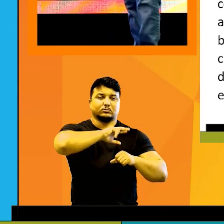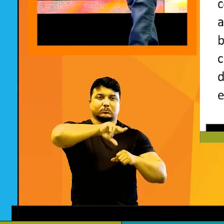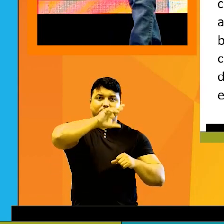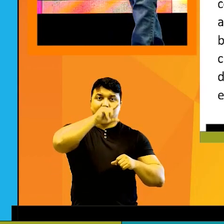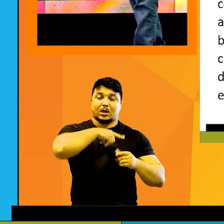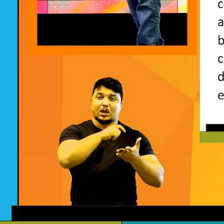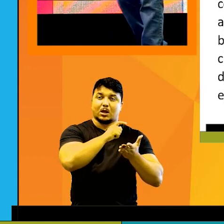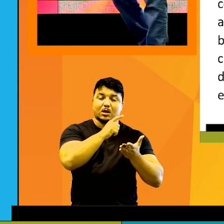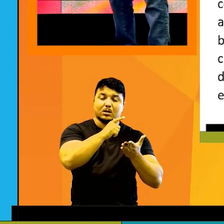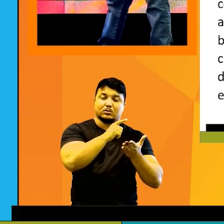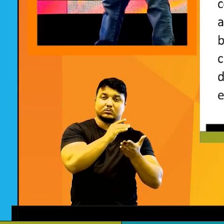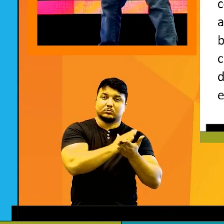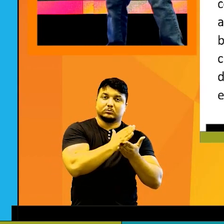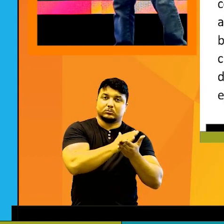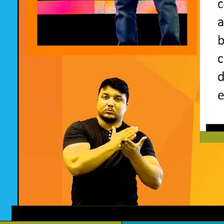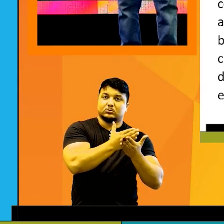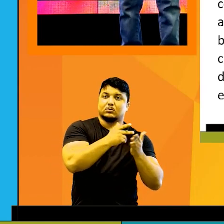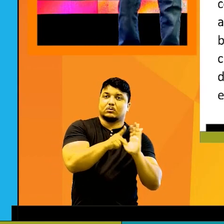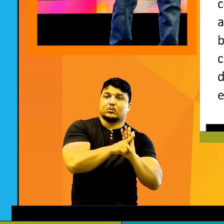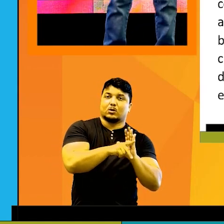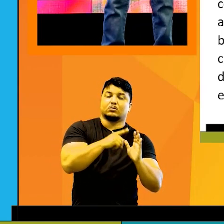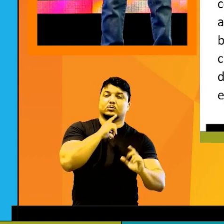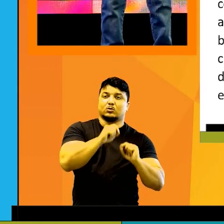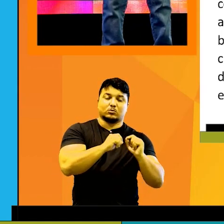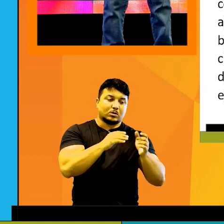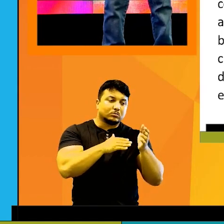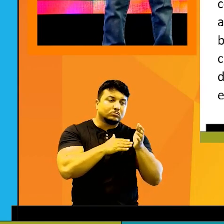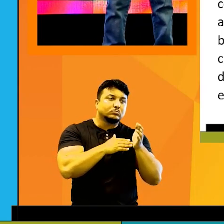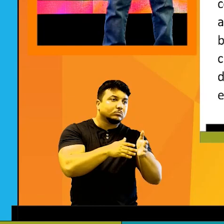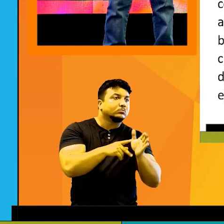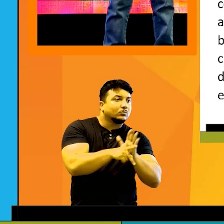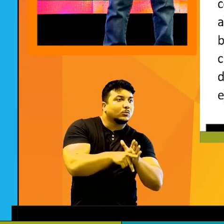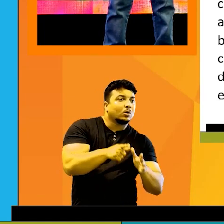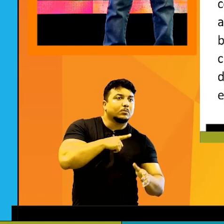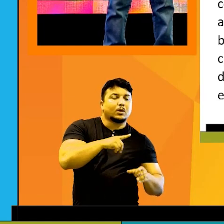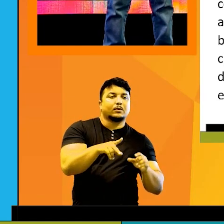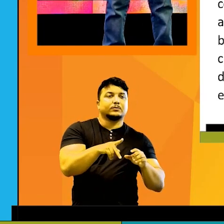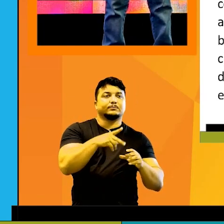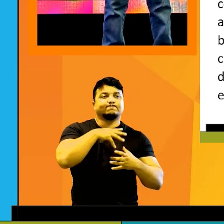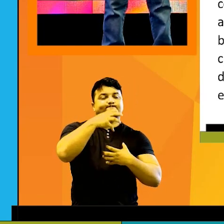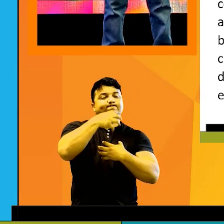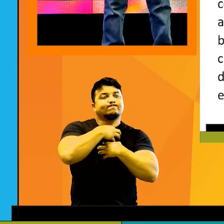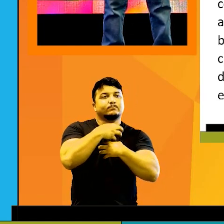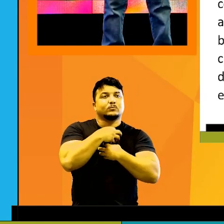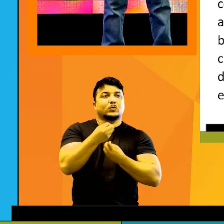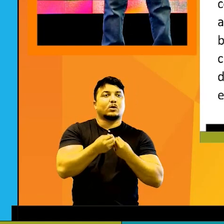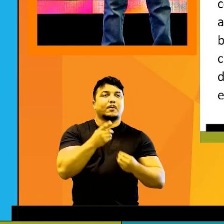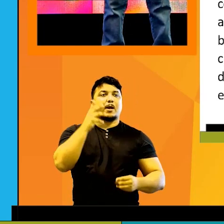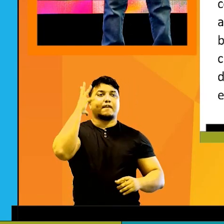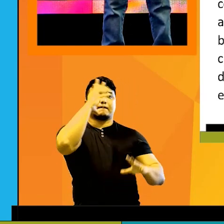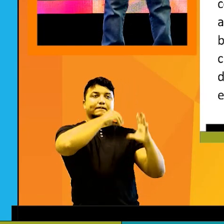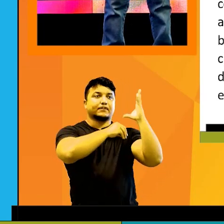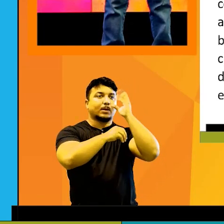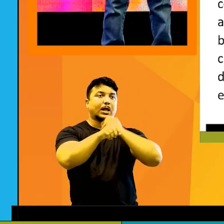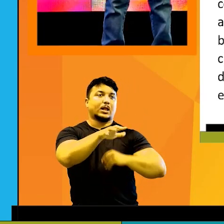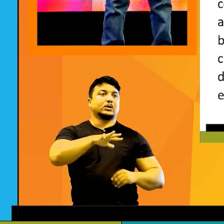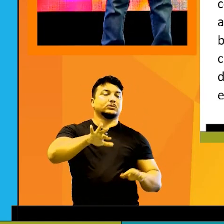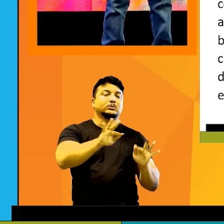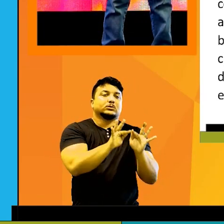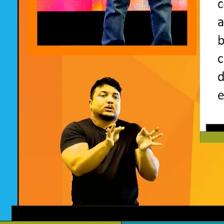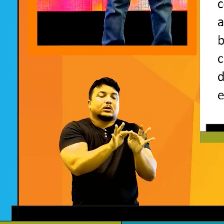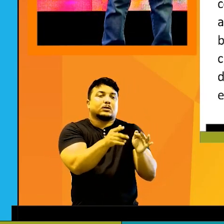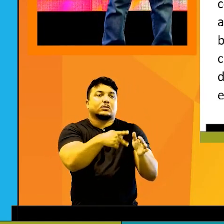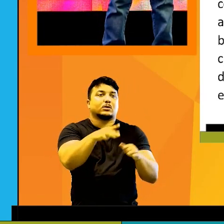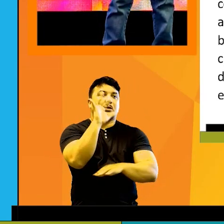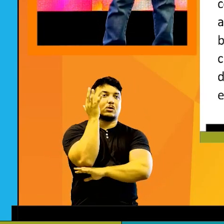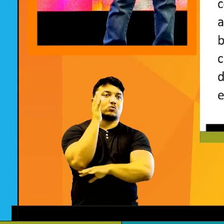demonstrando essa identificação, essa comunhão do seu estado de espírito com a beleza, com a singeleza